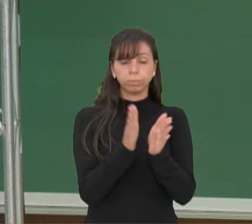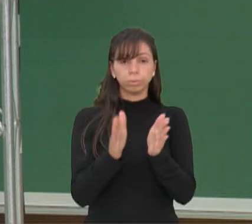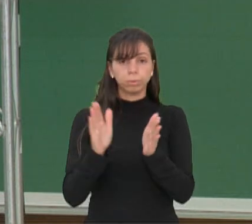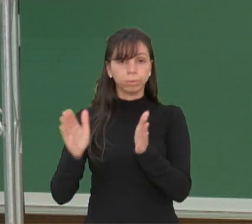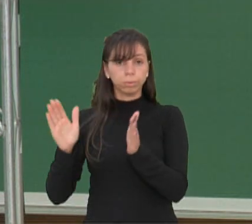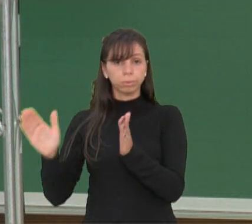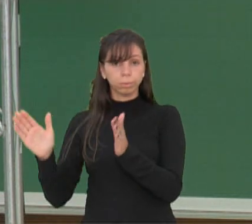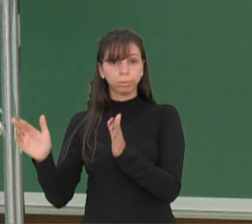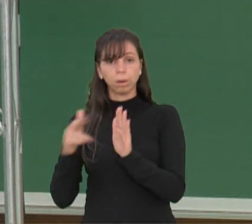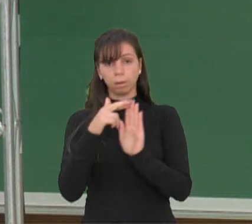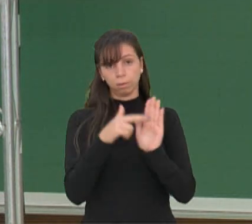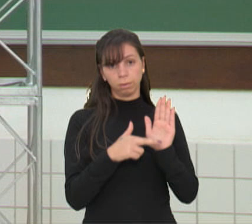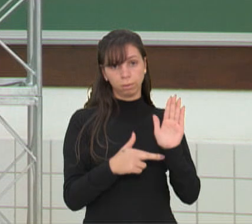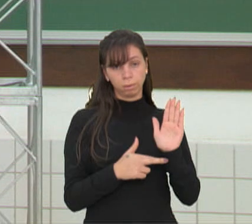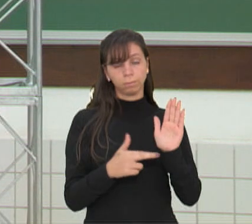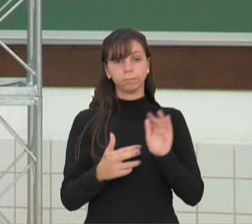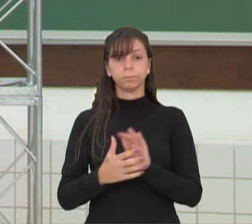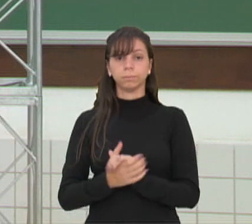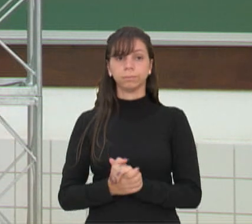certinho.